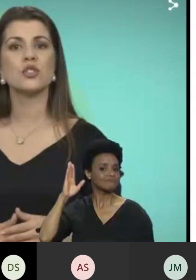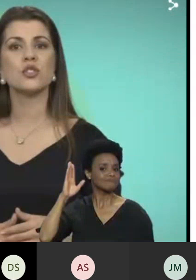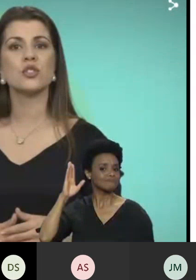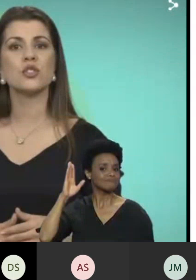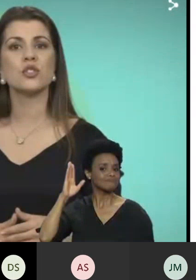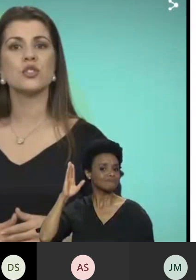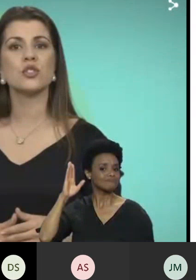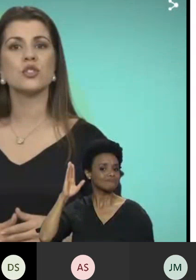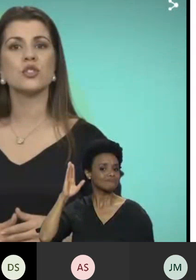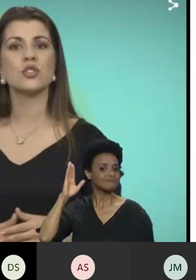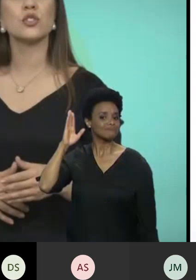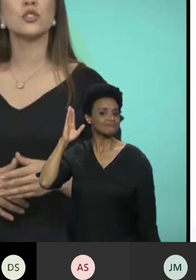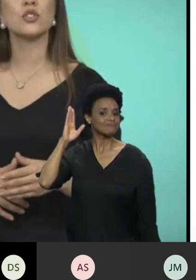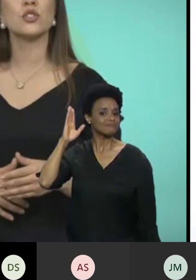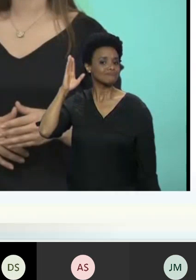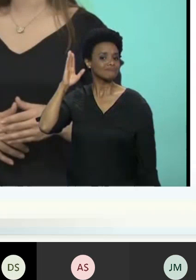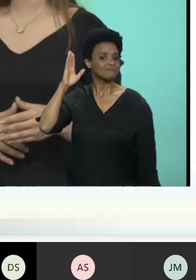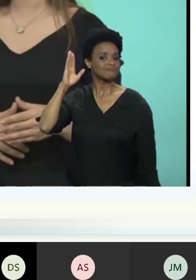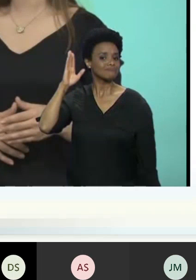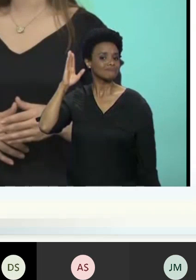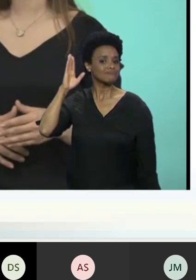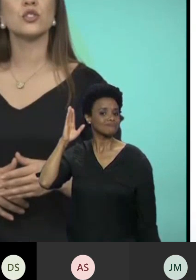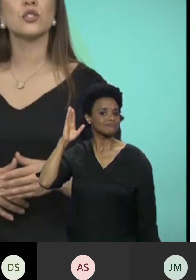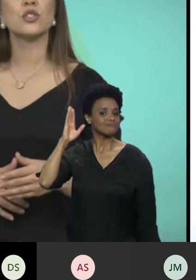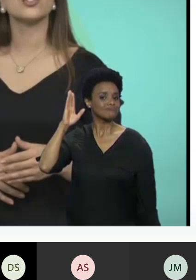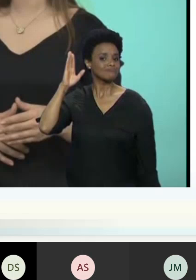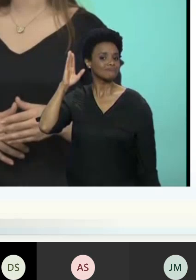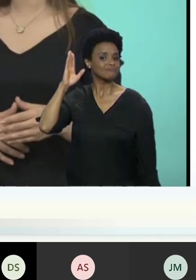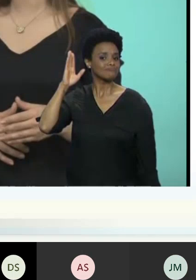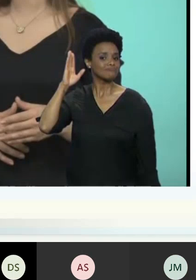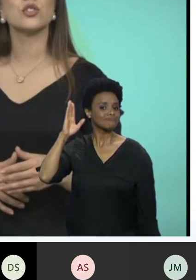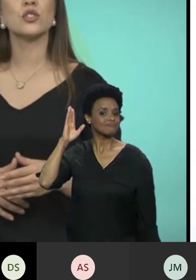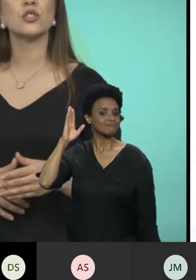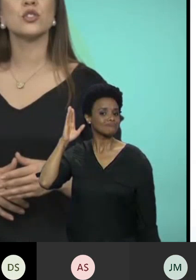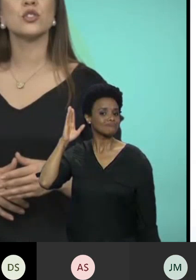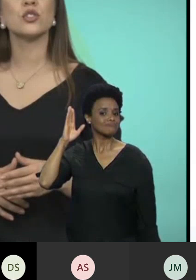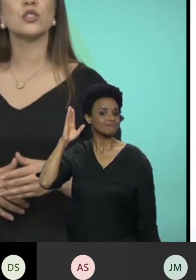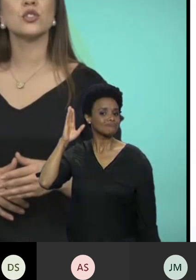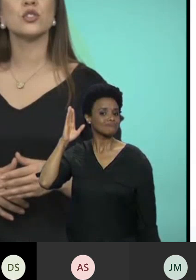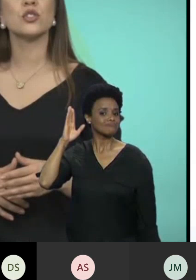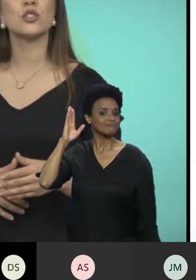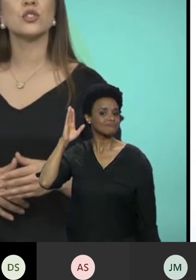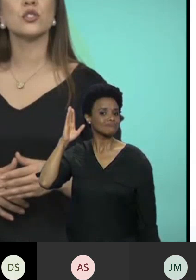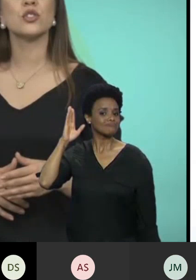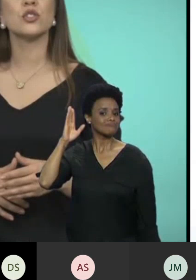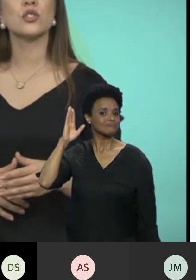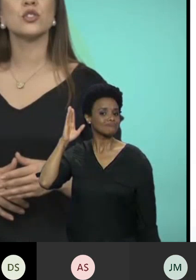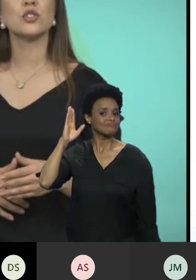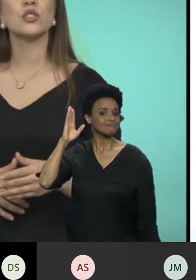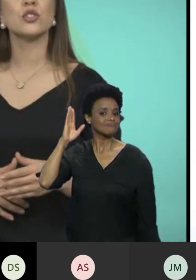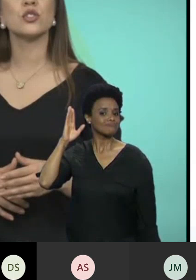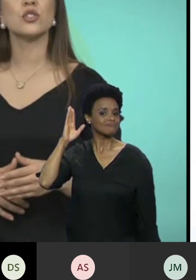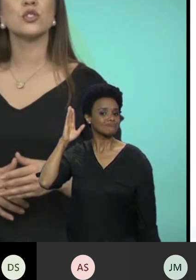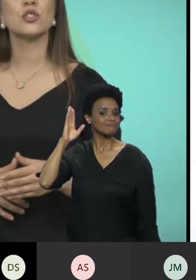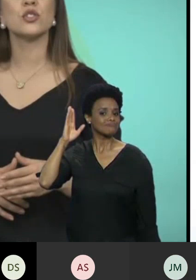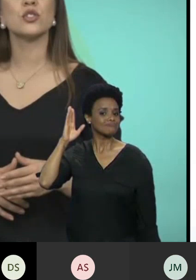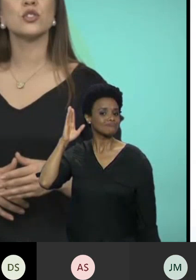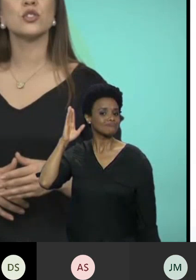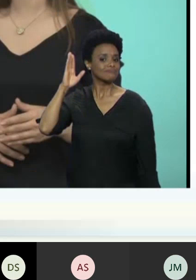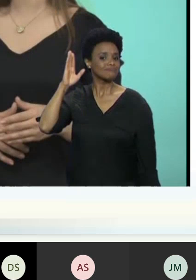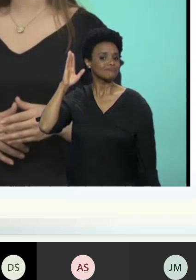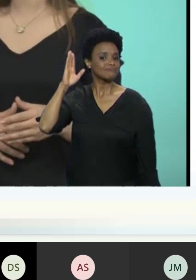Aqui é um vídeo de encerramento. Vai falar um pouquinho dessas doenças de ruído.